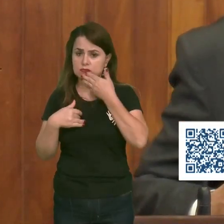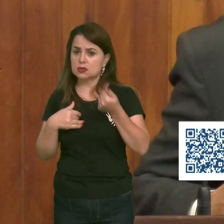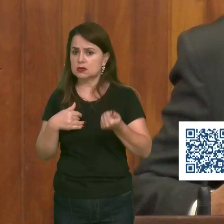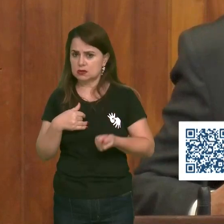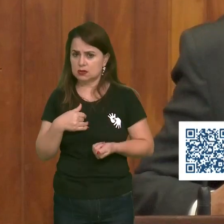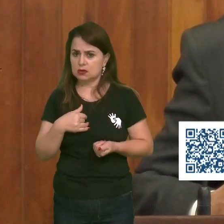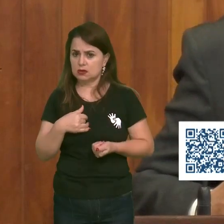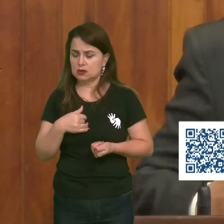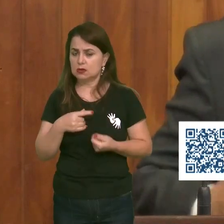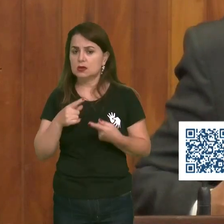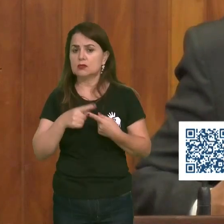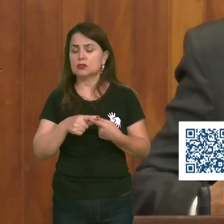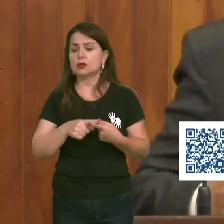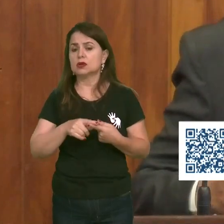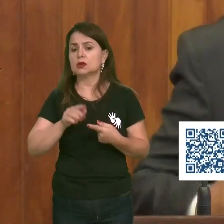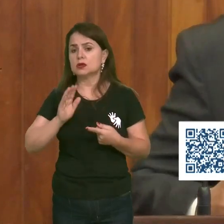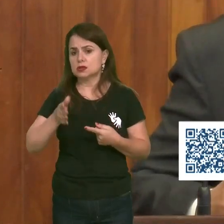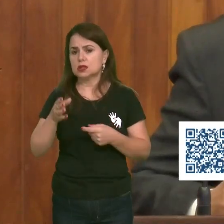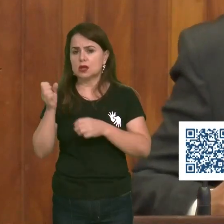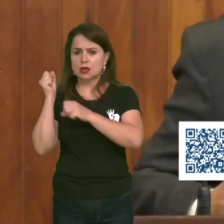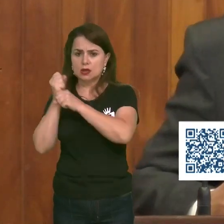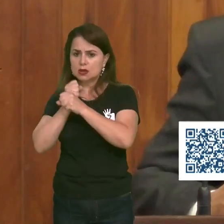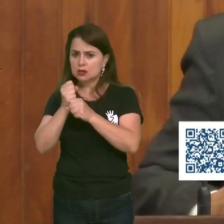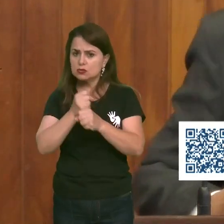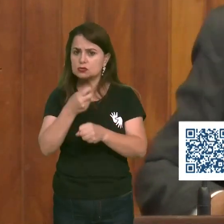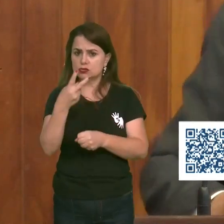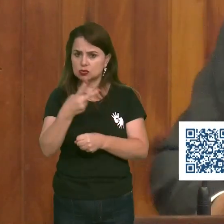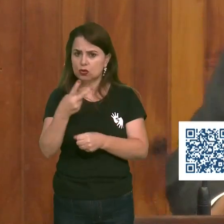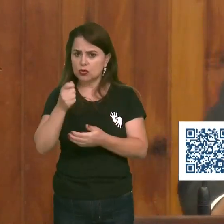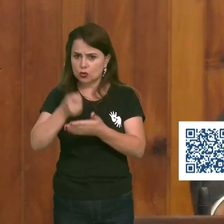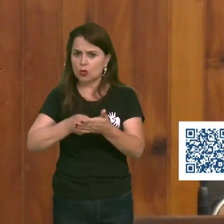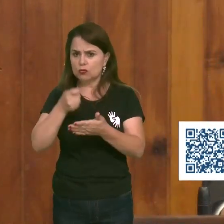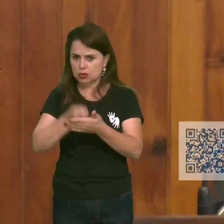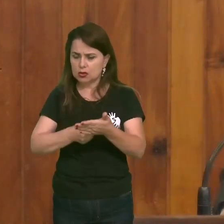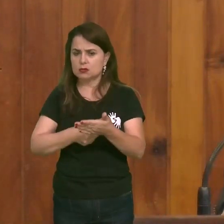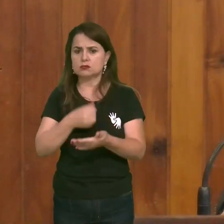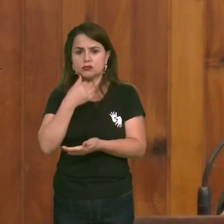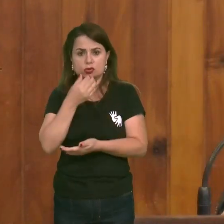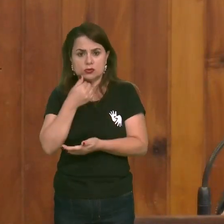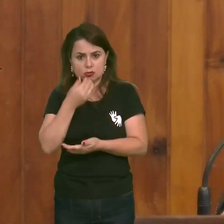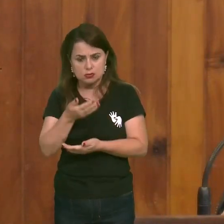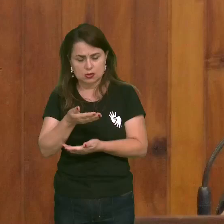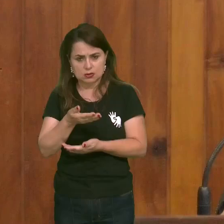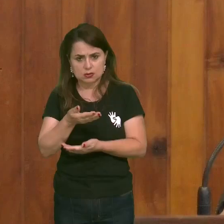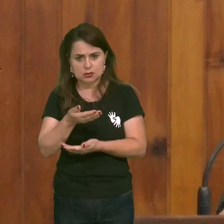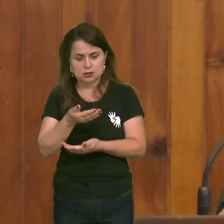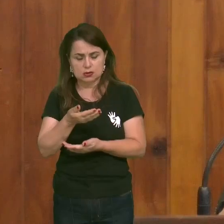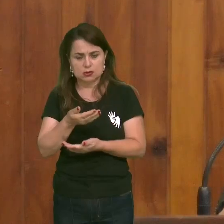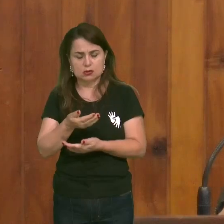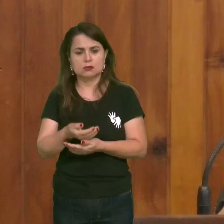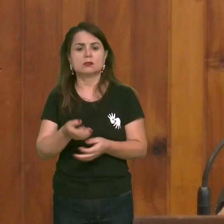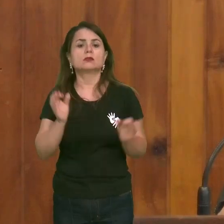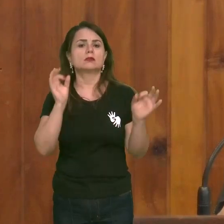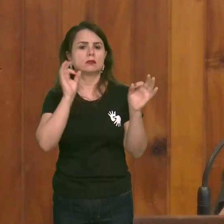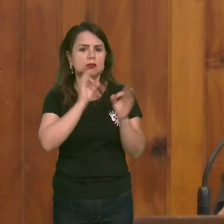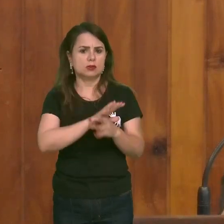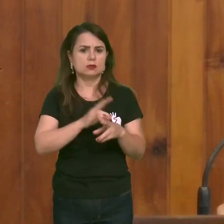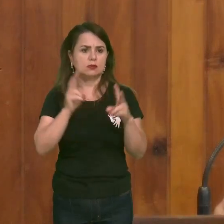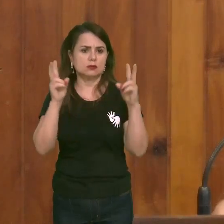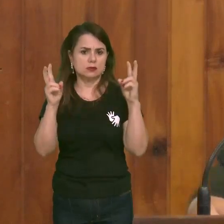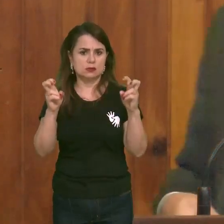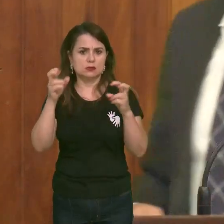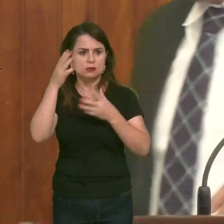há dois anos Estamos cobrando e não tenho visto são essas as minhas considerações senhor presidente